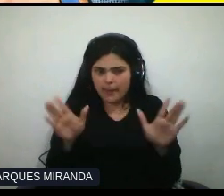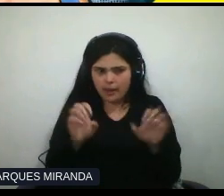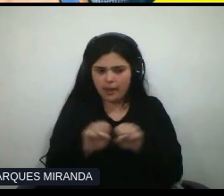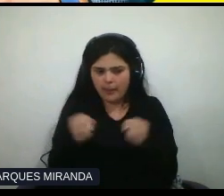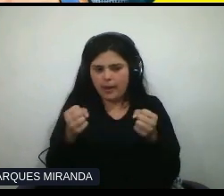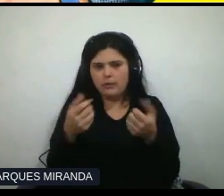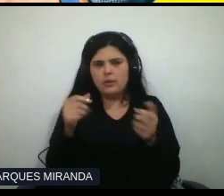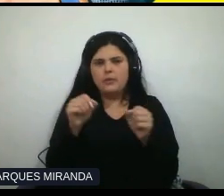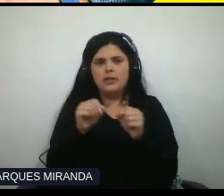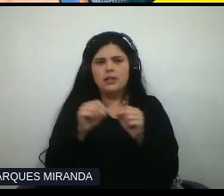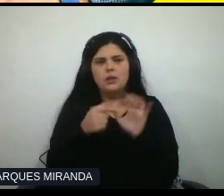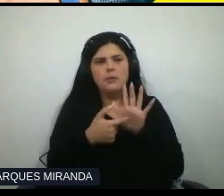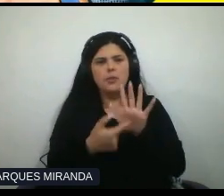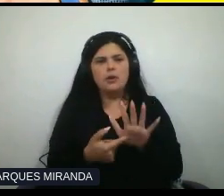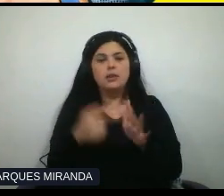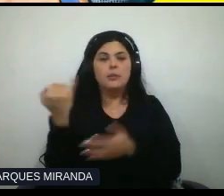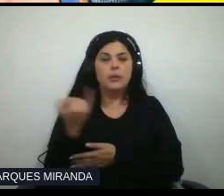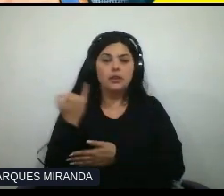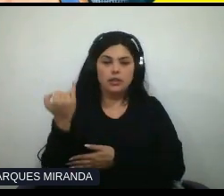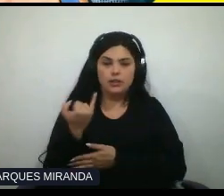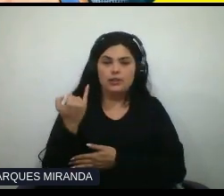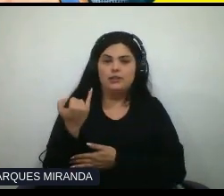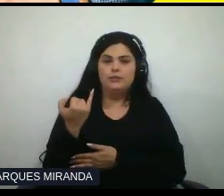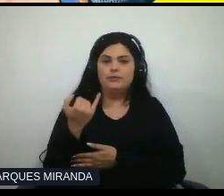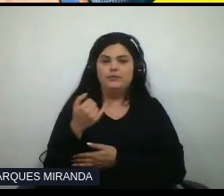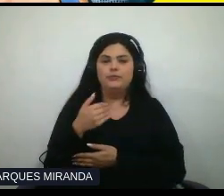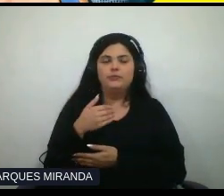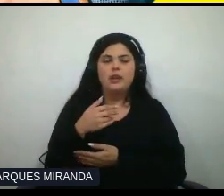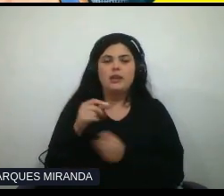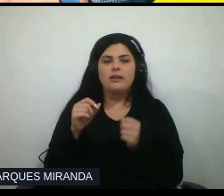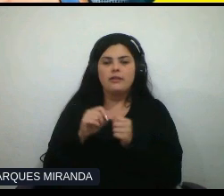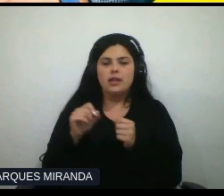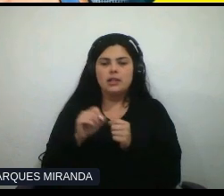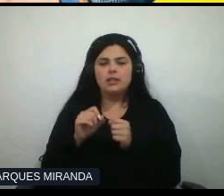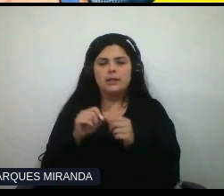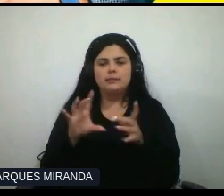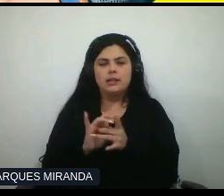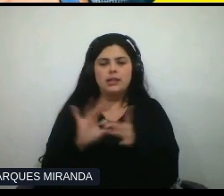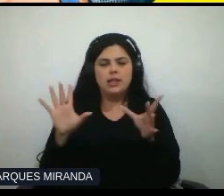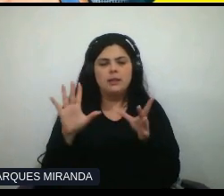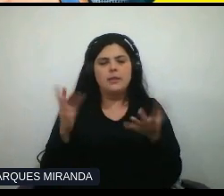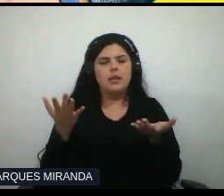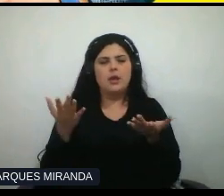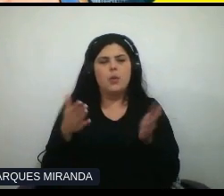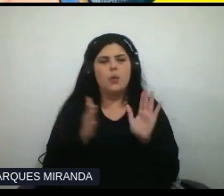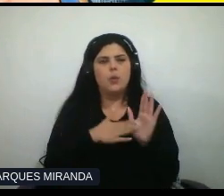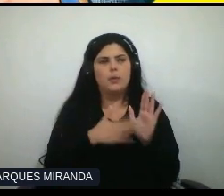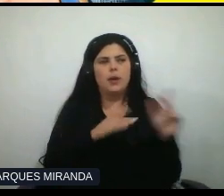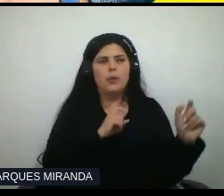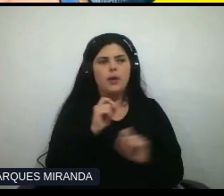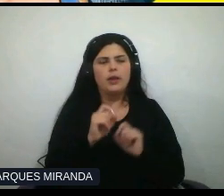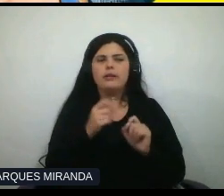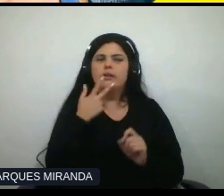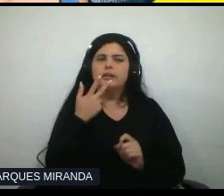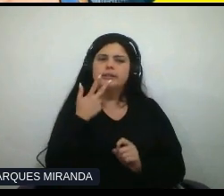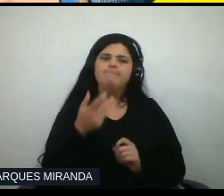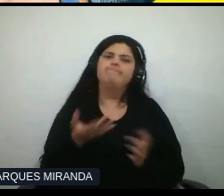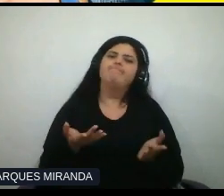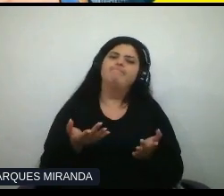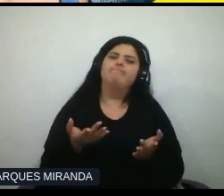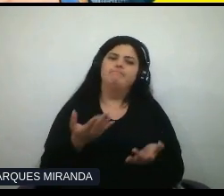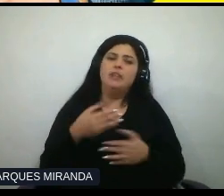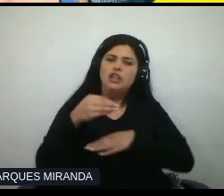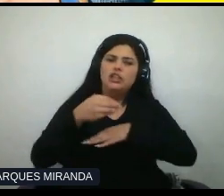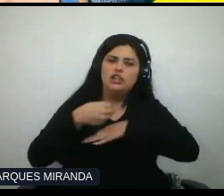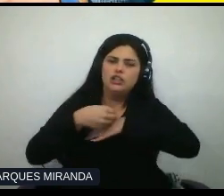trazendo para a gente, é o essencial. Que é a gente começar a se permitir ou se cobrar de falar, poxa, vou indicar,